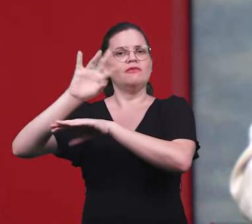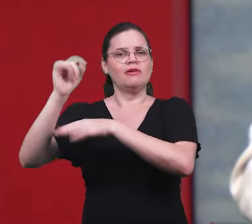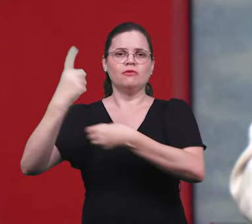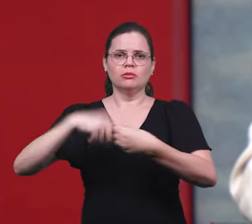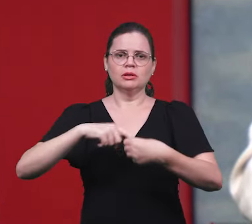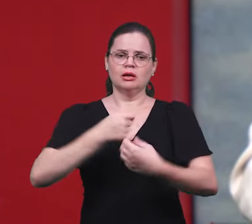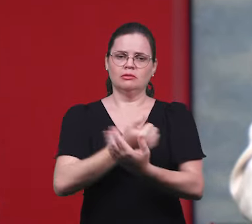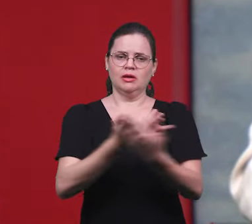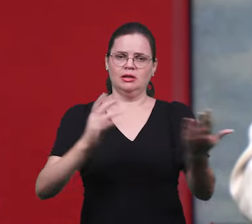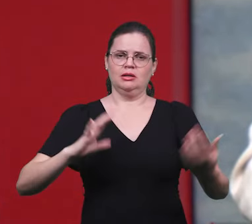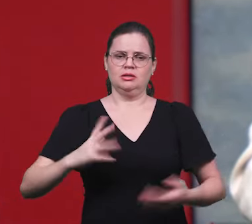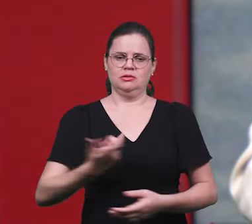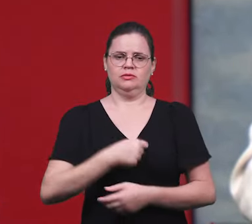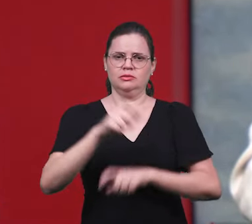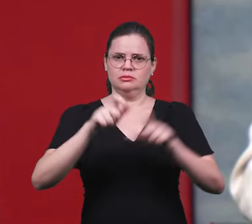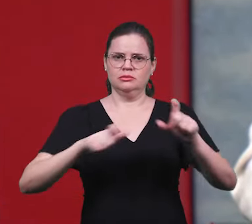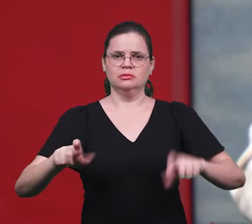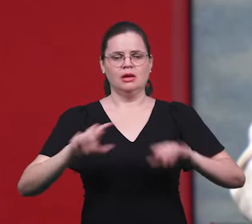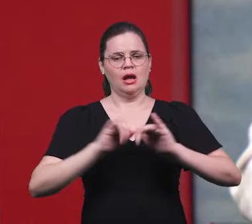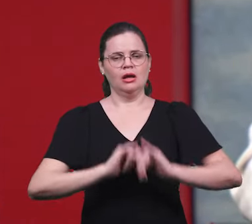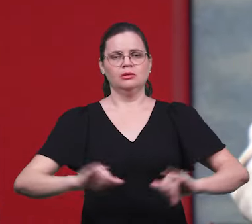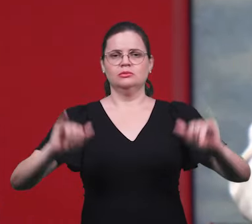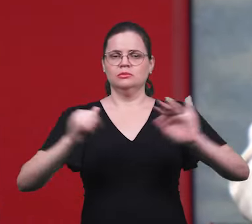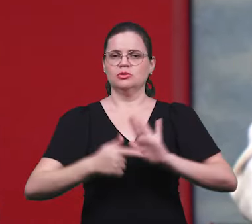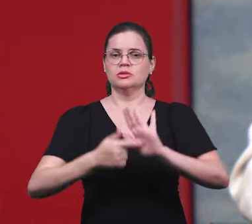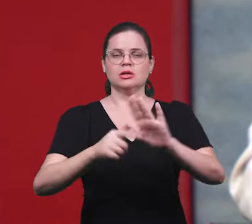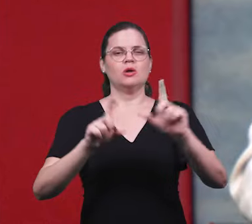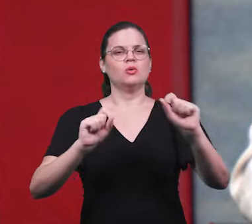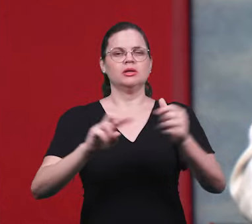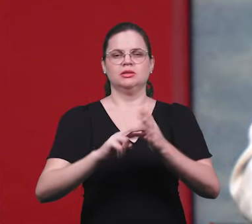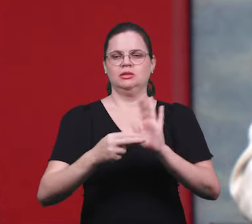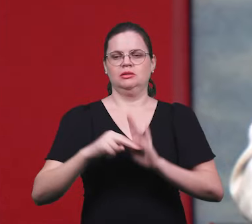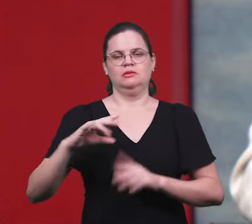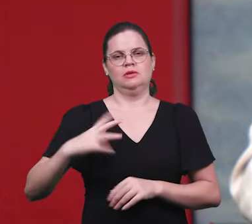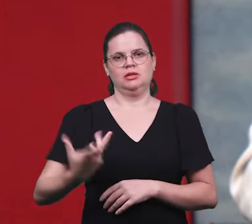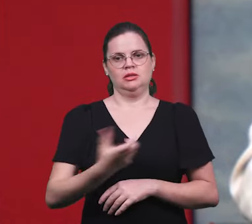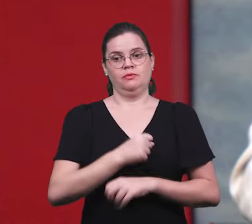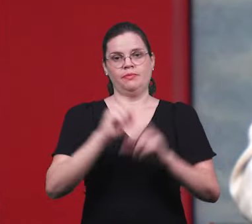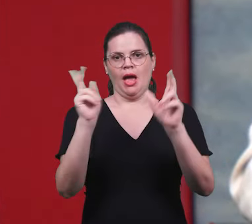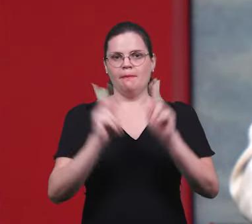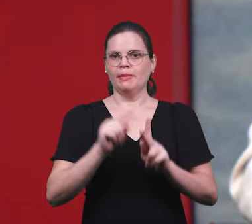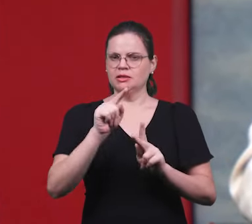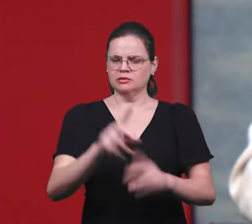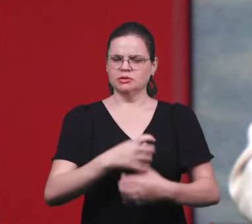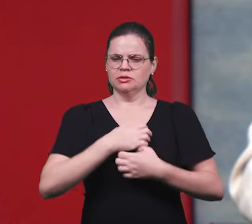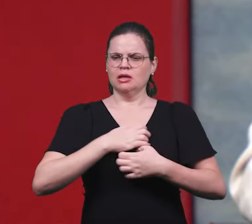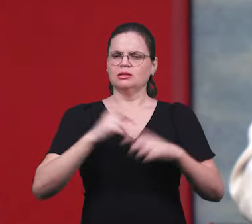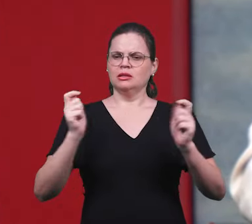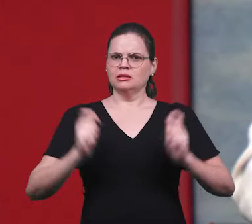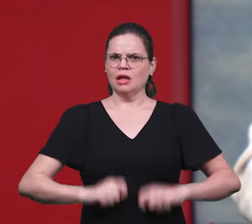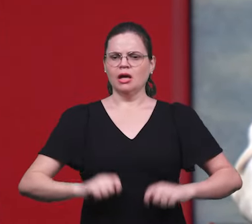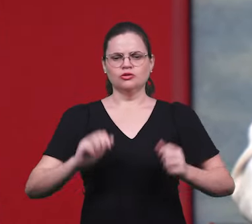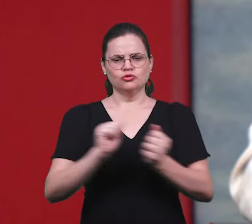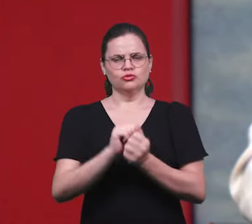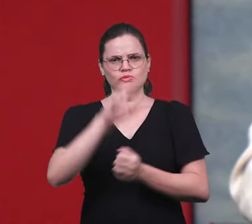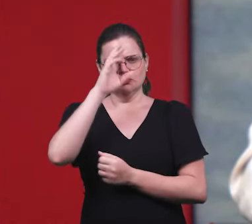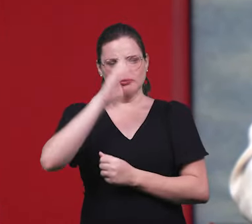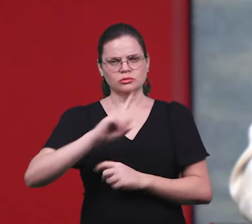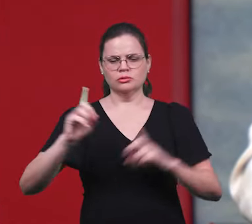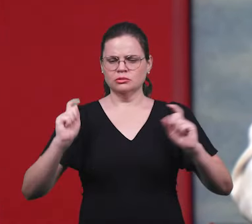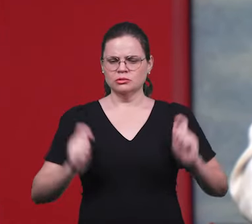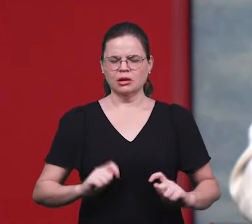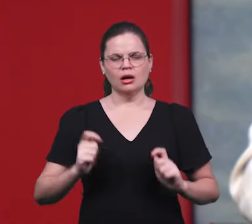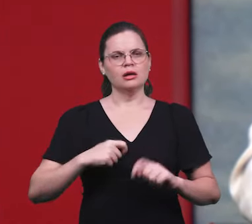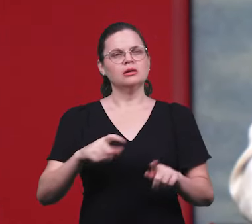homem. Anunciar o que é a salvação, a paz que o homem pode ter de andar com Deus e